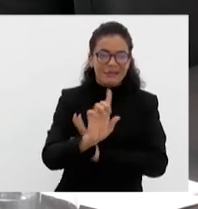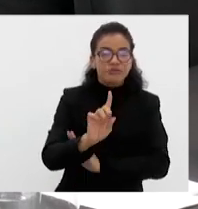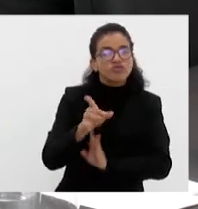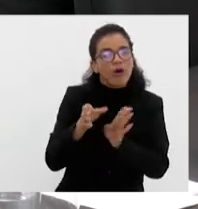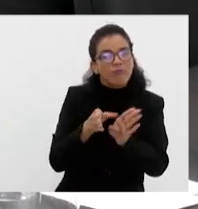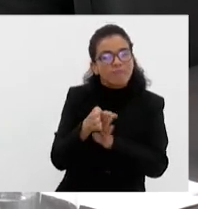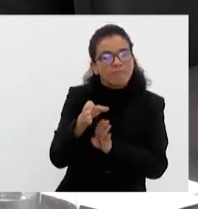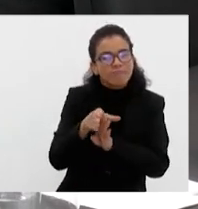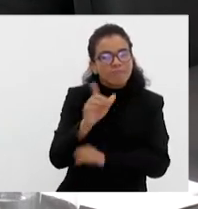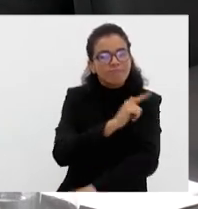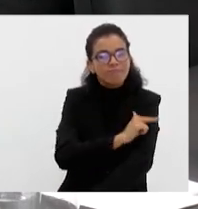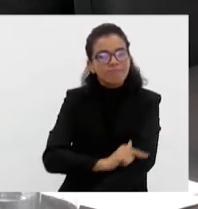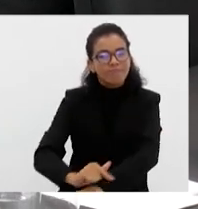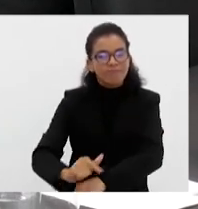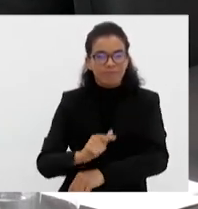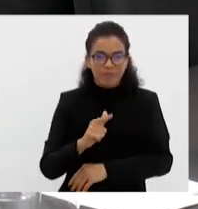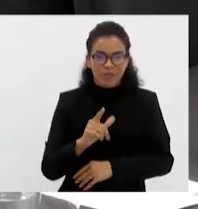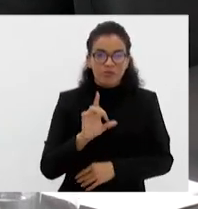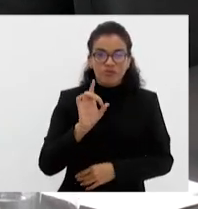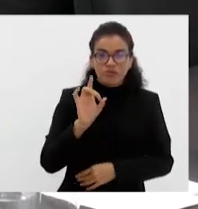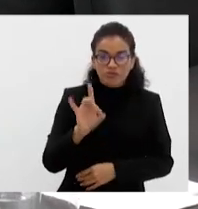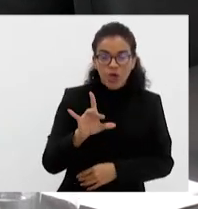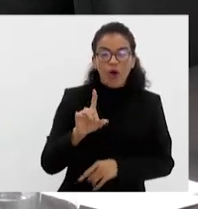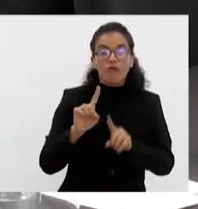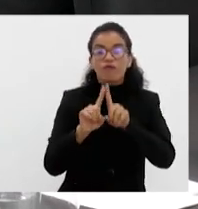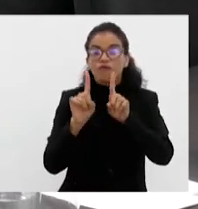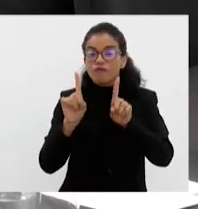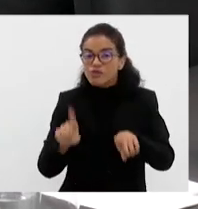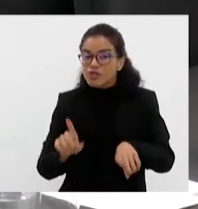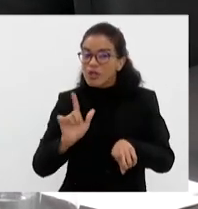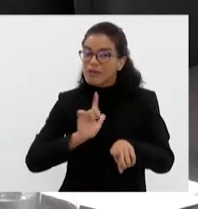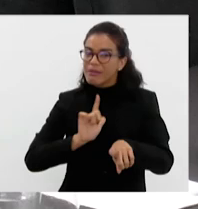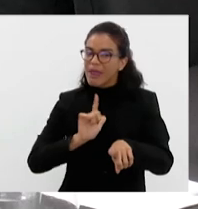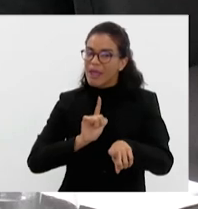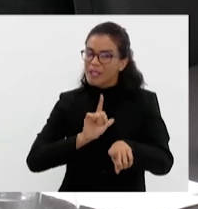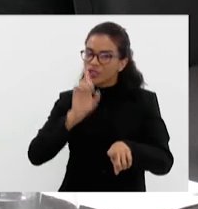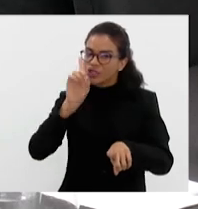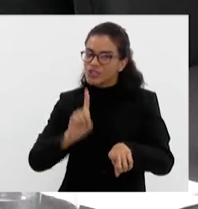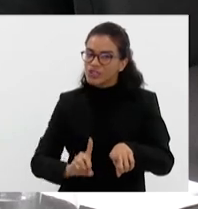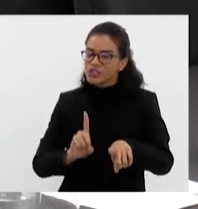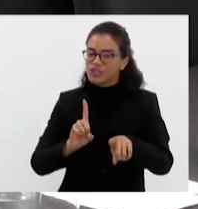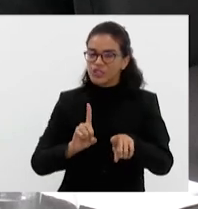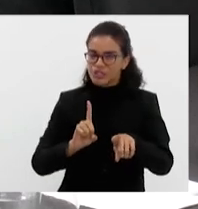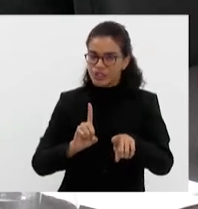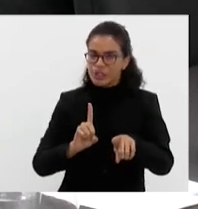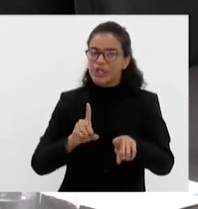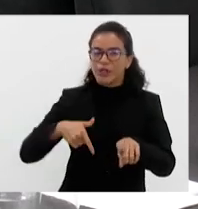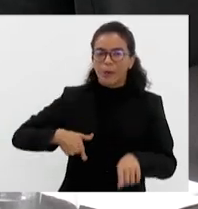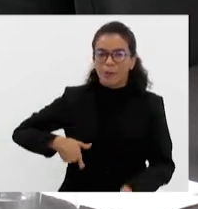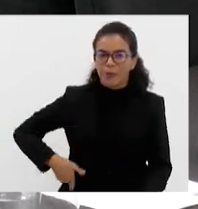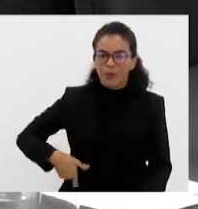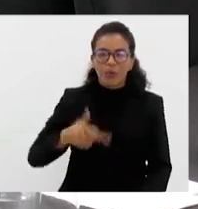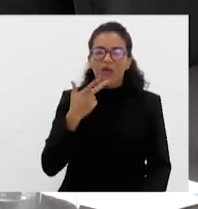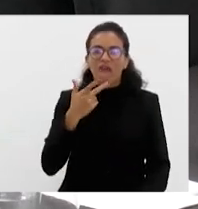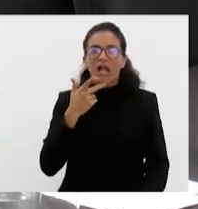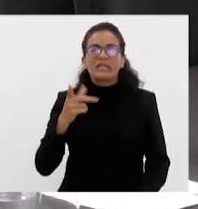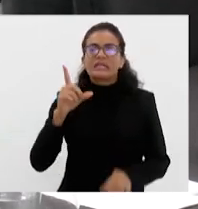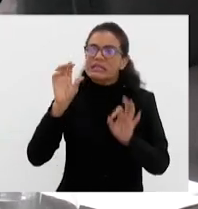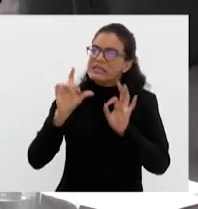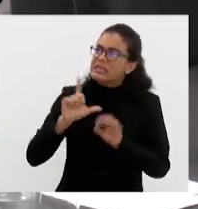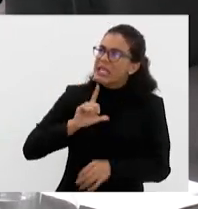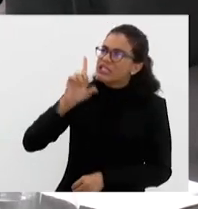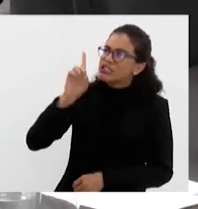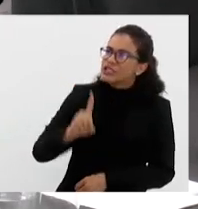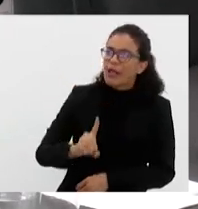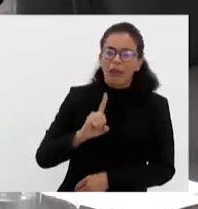aqui procedimento exclusivo para servidores de quem já tem o porte. É o afastamento. A gente não está deliberando se tem direito, se perde, se